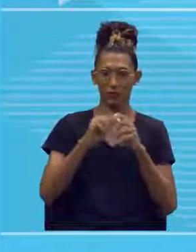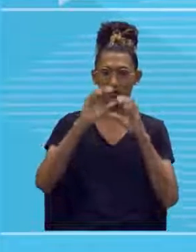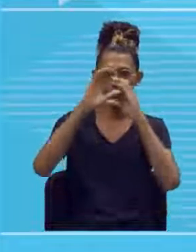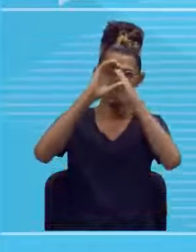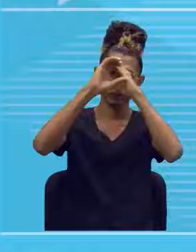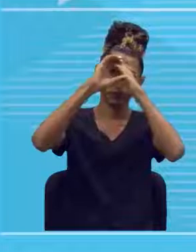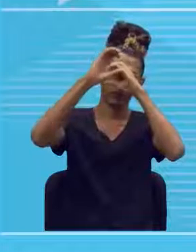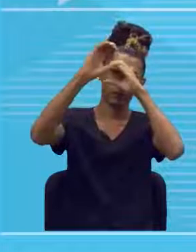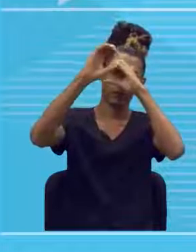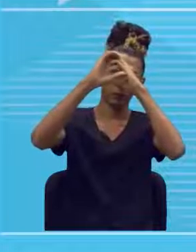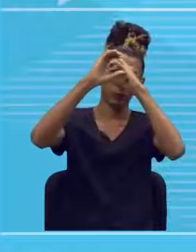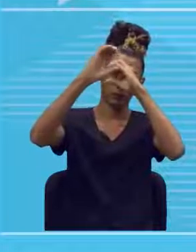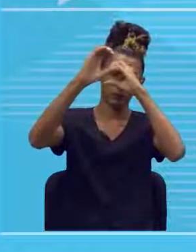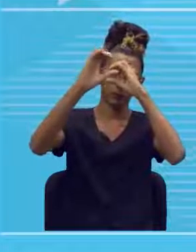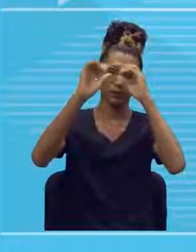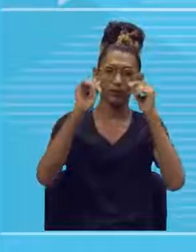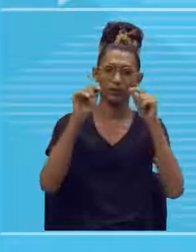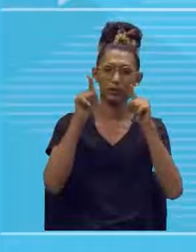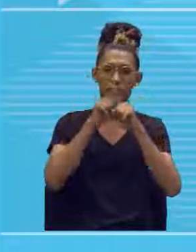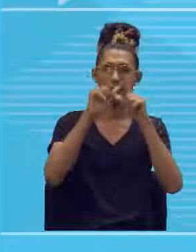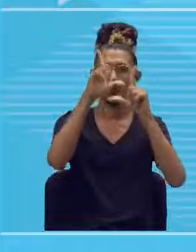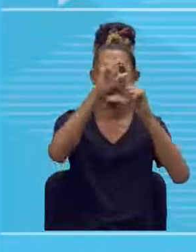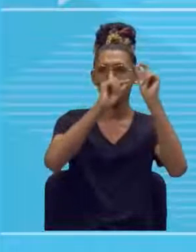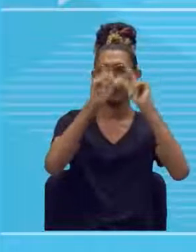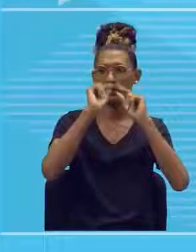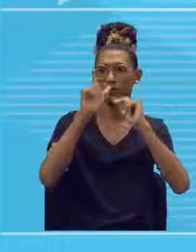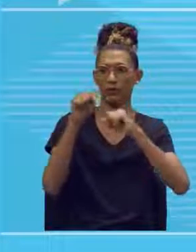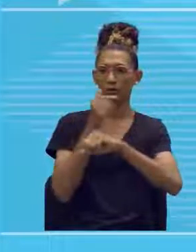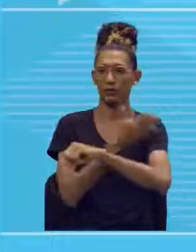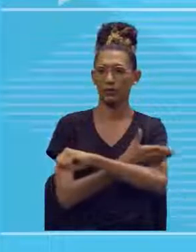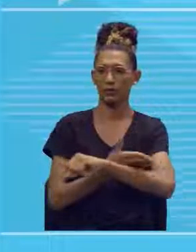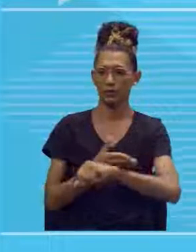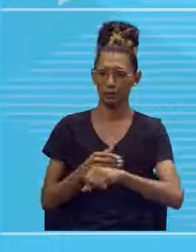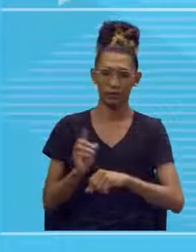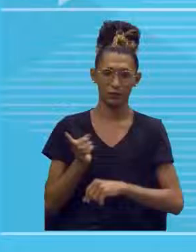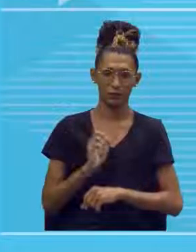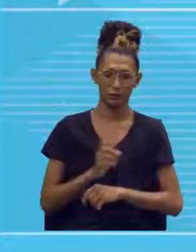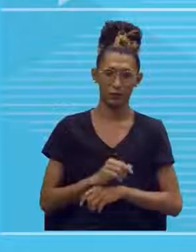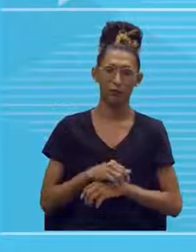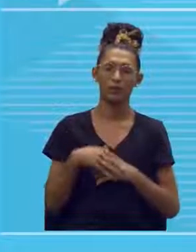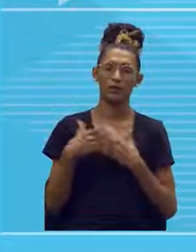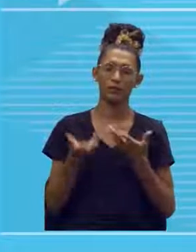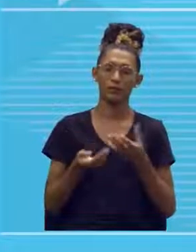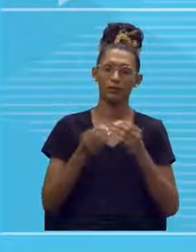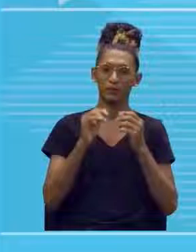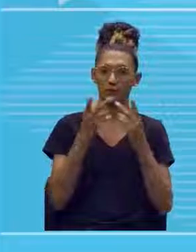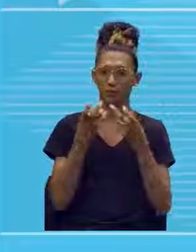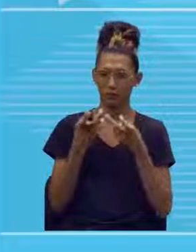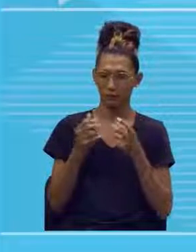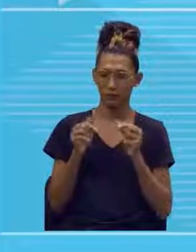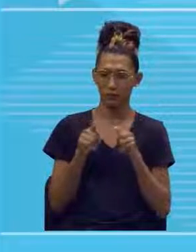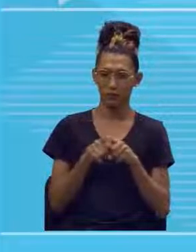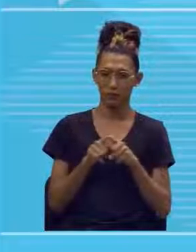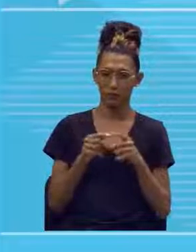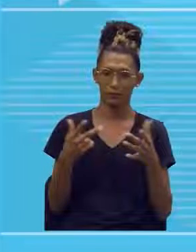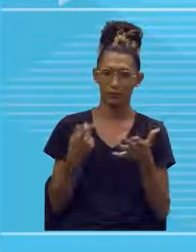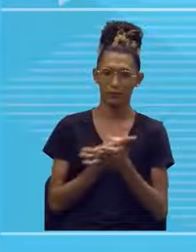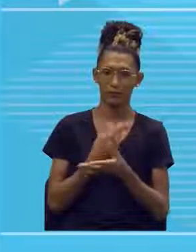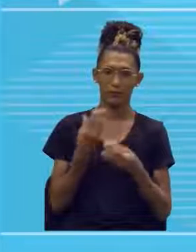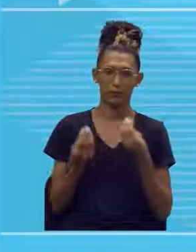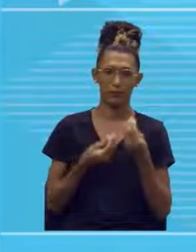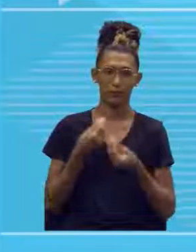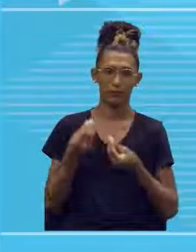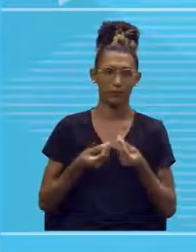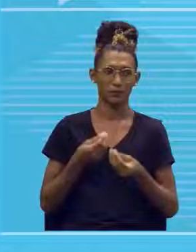Esses são noturno as estrelas não é um costume atual essas mesmas observações também eram feitas pelos nossos